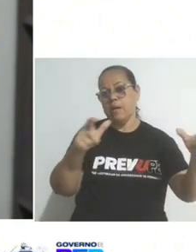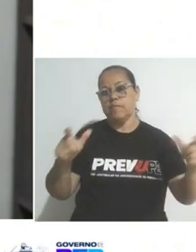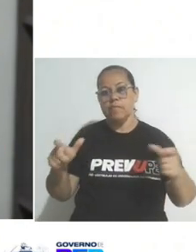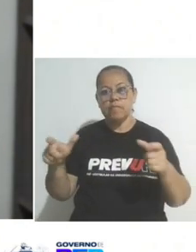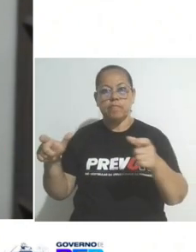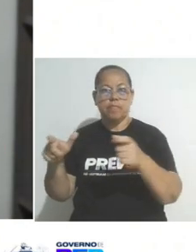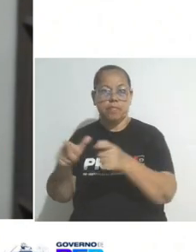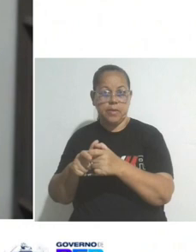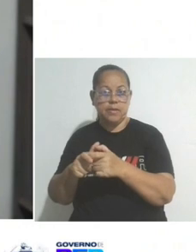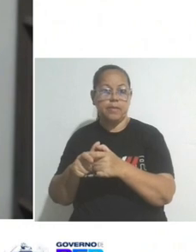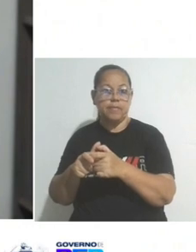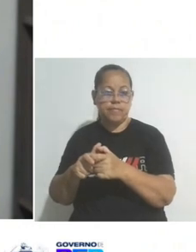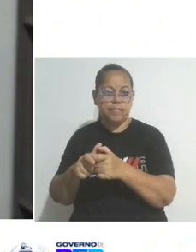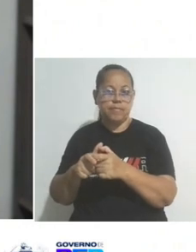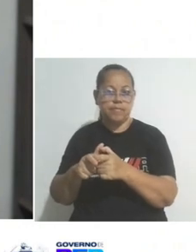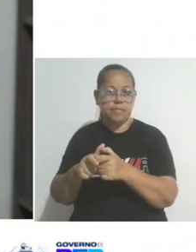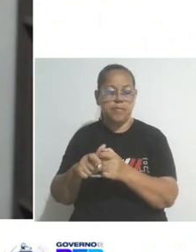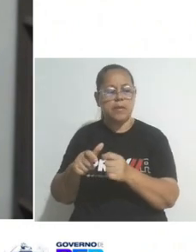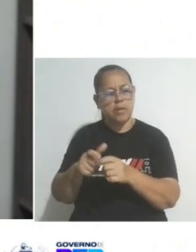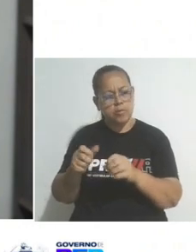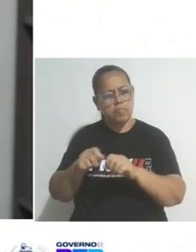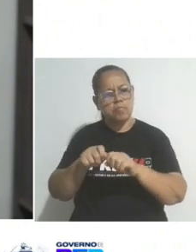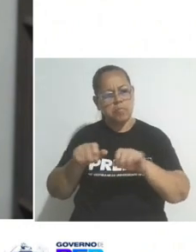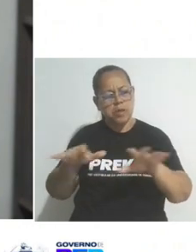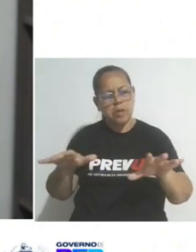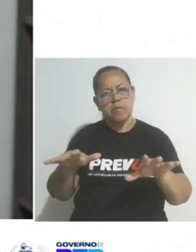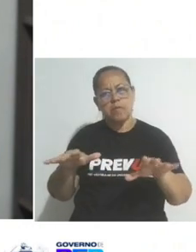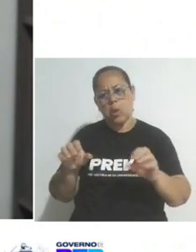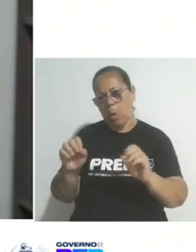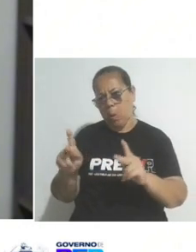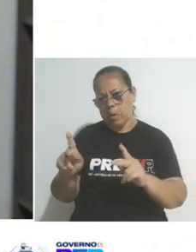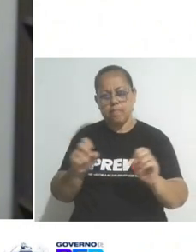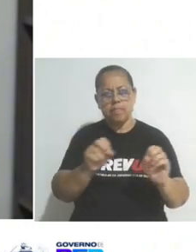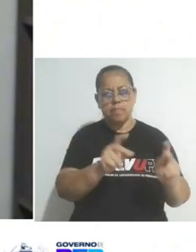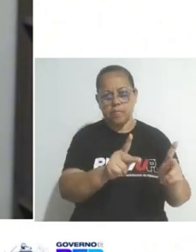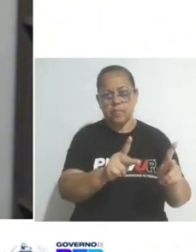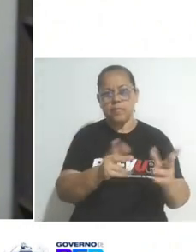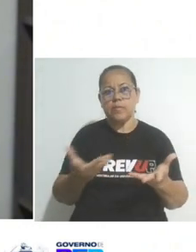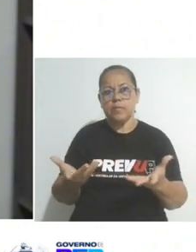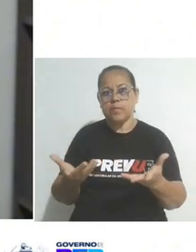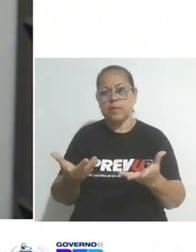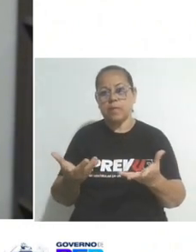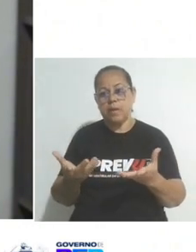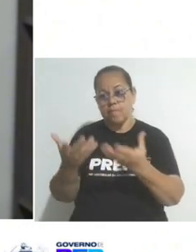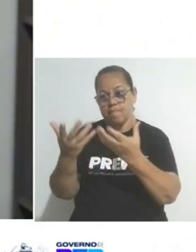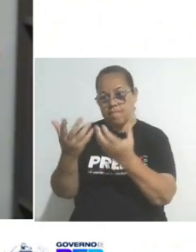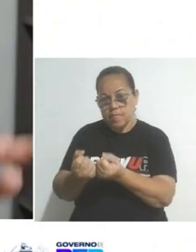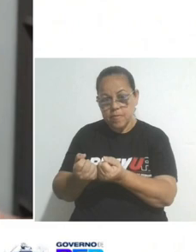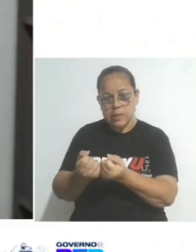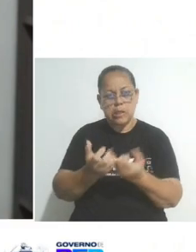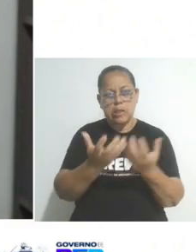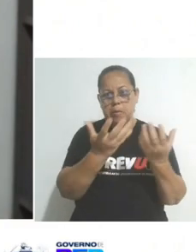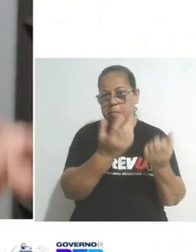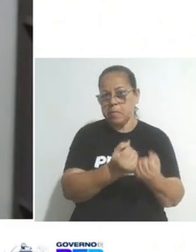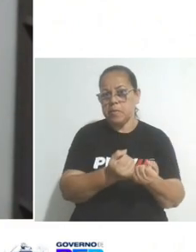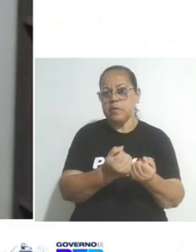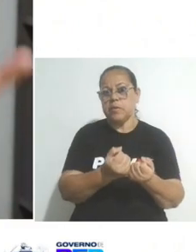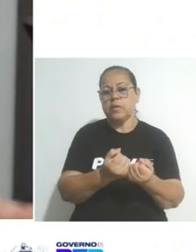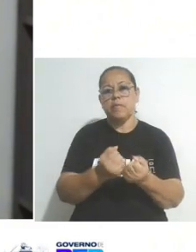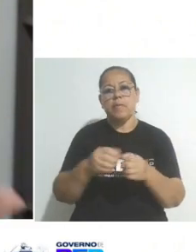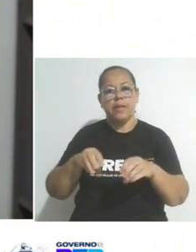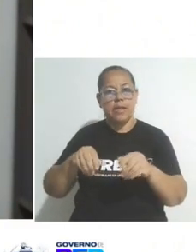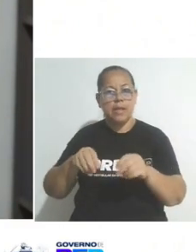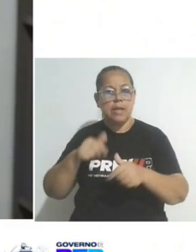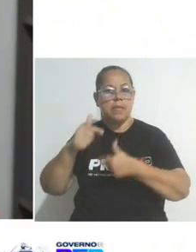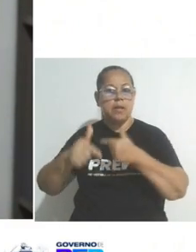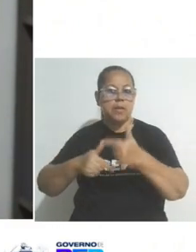que divida-se a terra e dê condições de acesso a todos as tensões pela posse específica da terra para trabalho e para